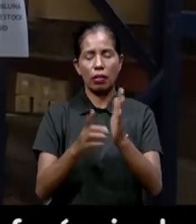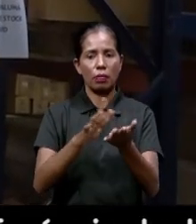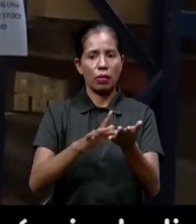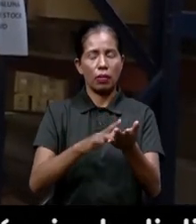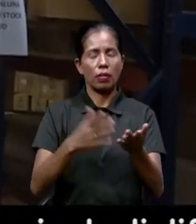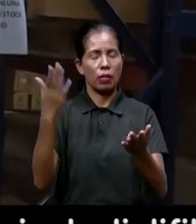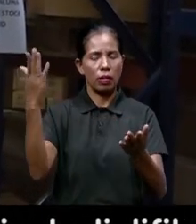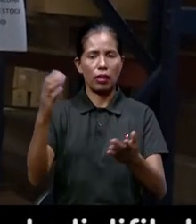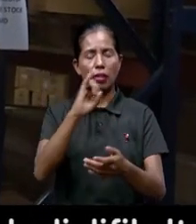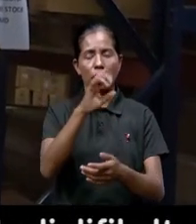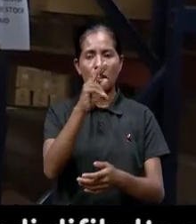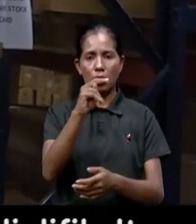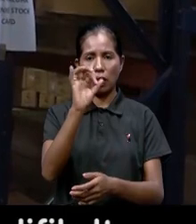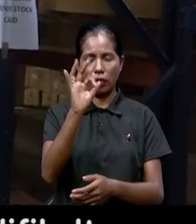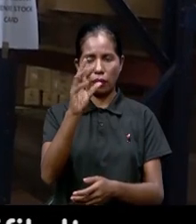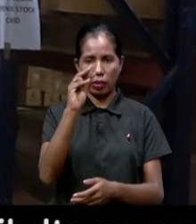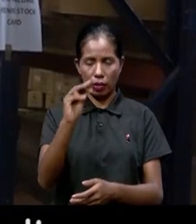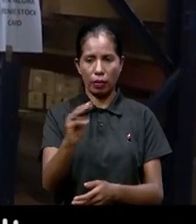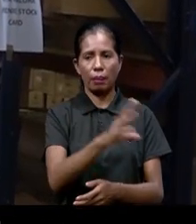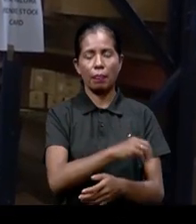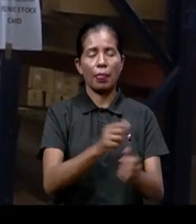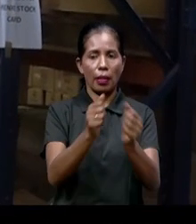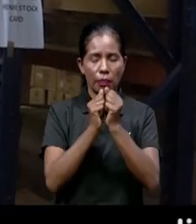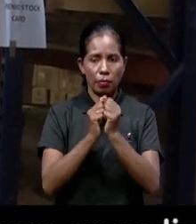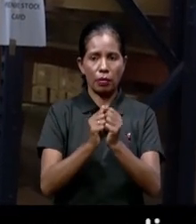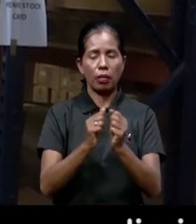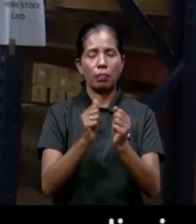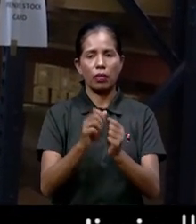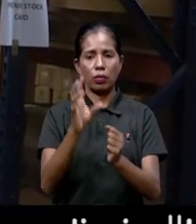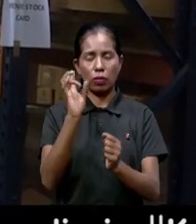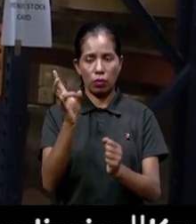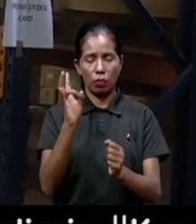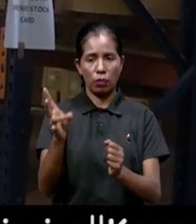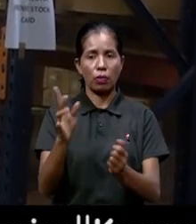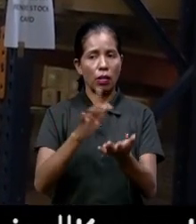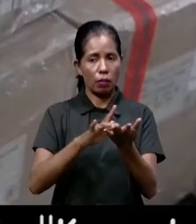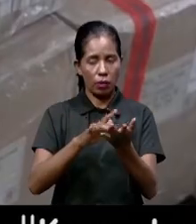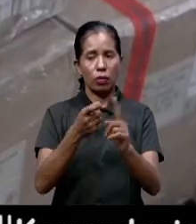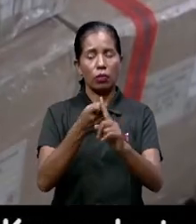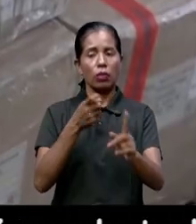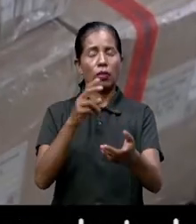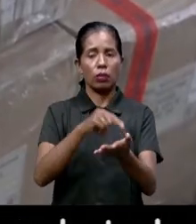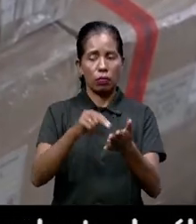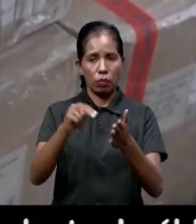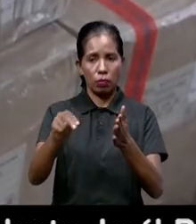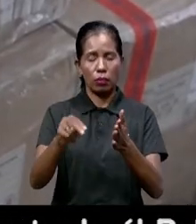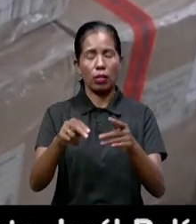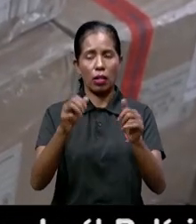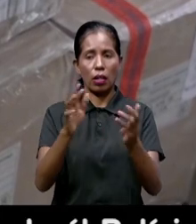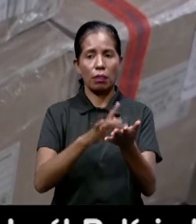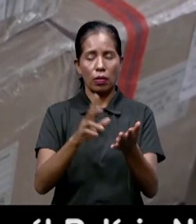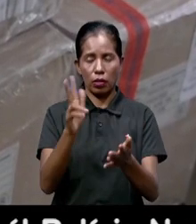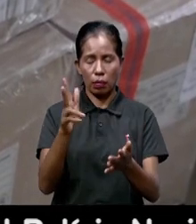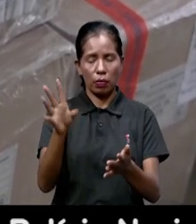hiar mazen Instituto Nacional Farmasia no Produto Médico hamutuk item hitunulu resinida usi numerune aimoruk item tolunulu